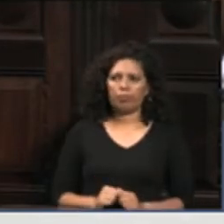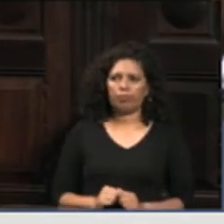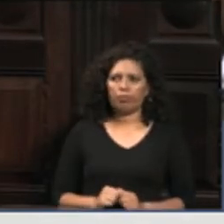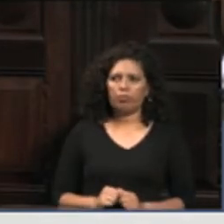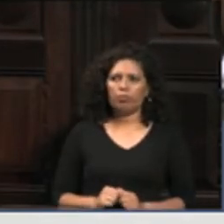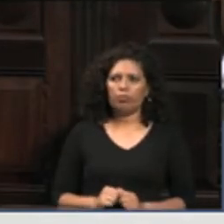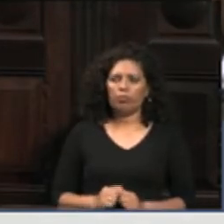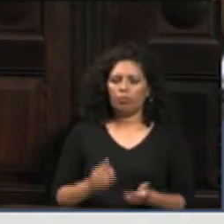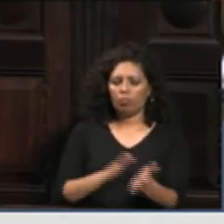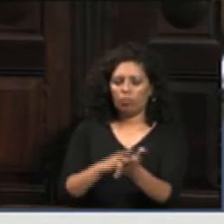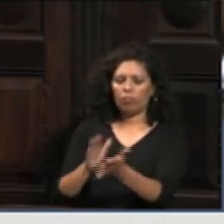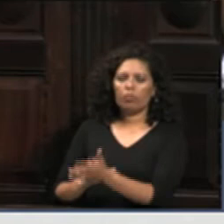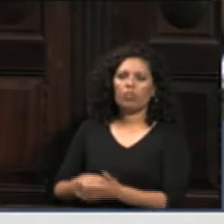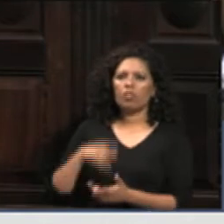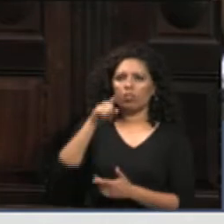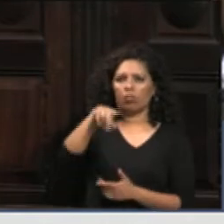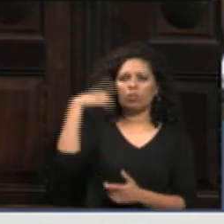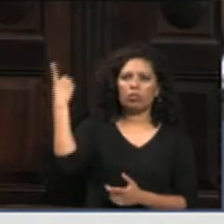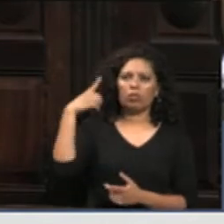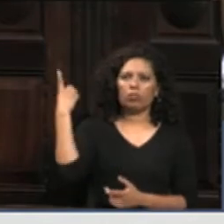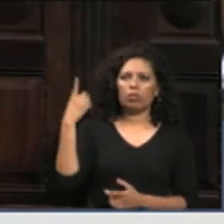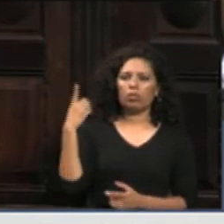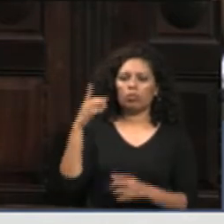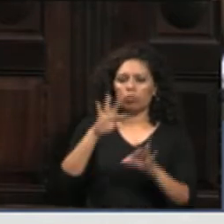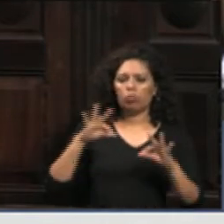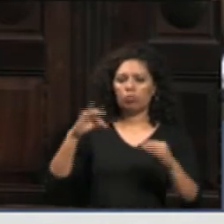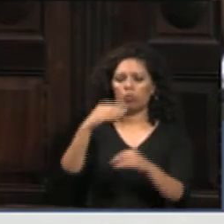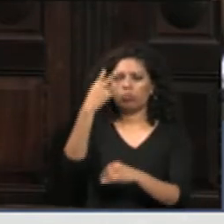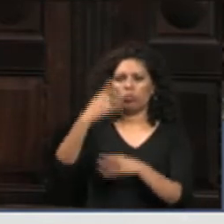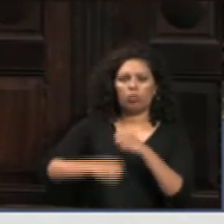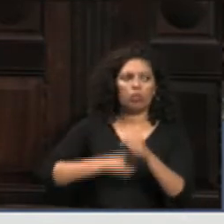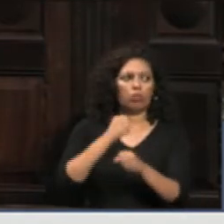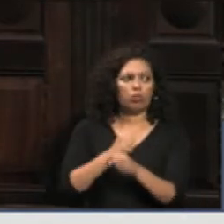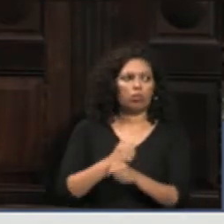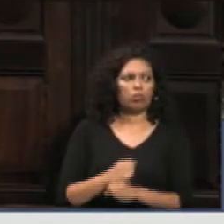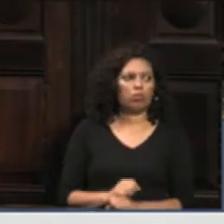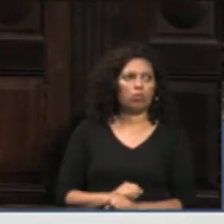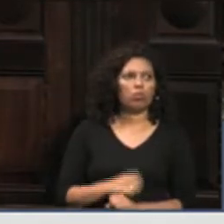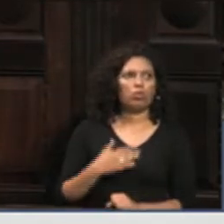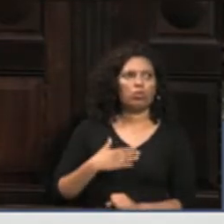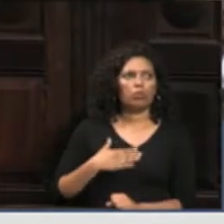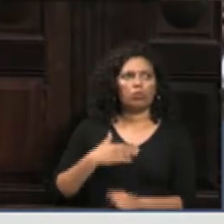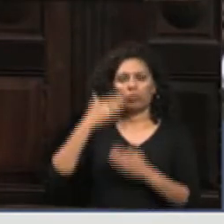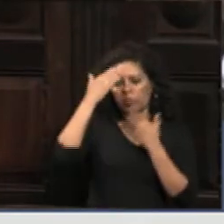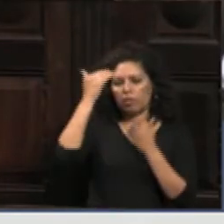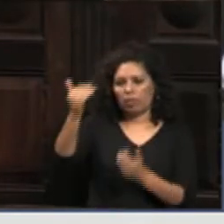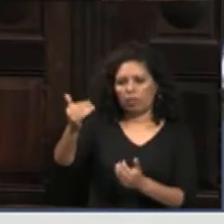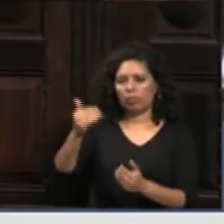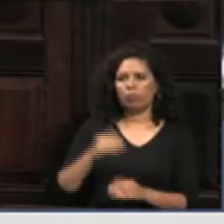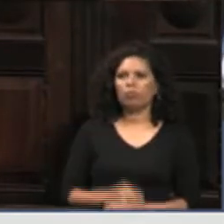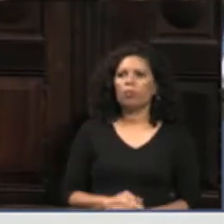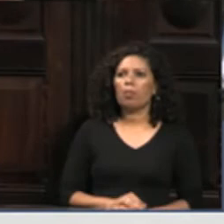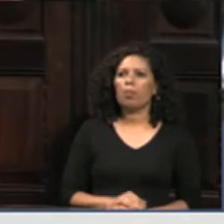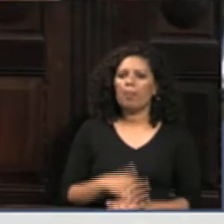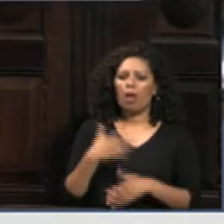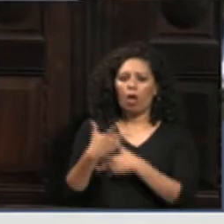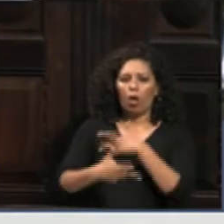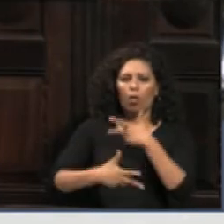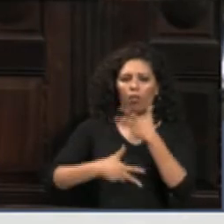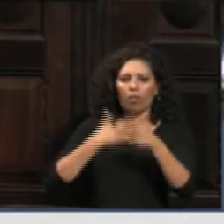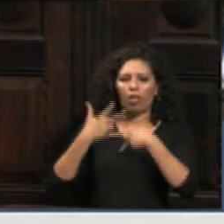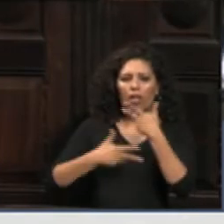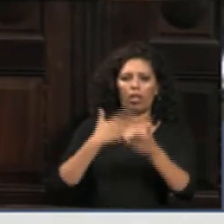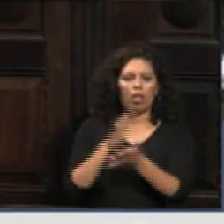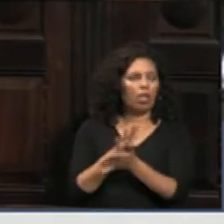nossa. Parabéns a Vossa Excelência por todos esses exemplos. Eu que agradeço, senhor orgulho. Muito obrigado. Não havendo mais orador